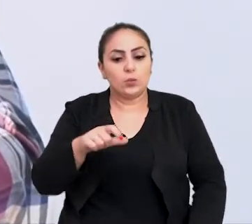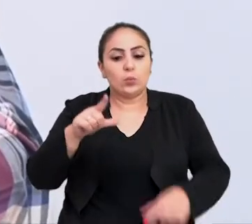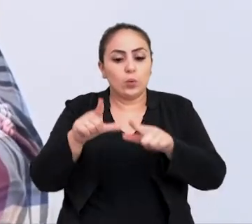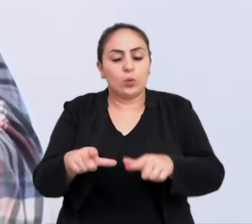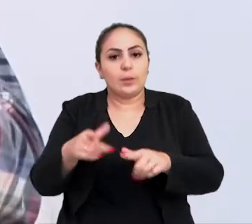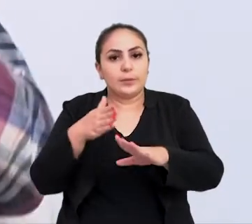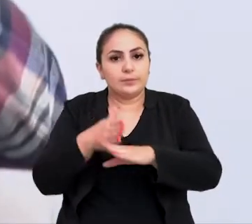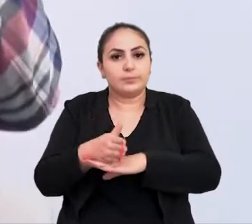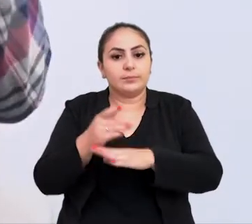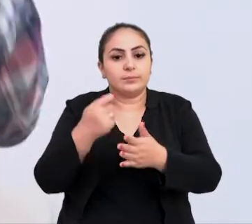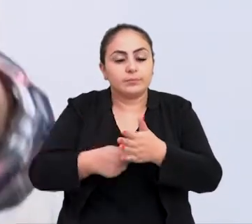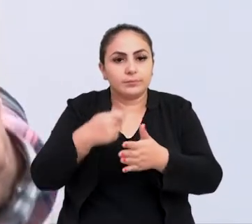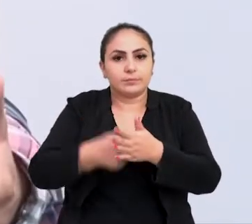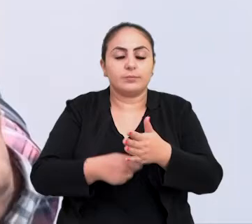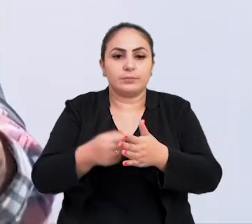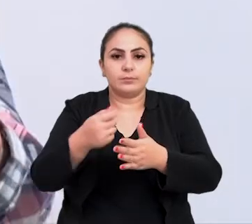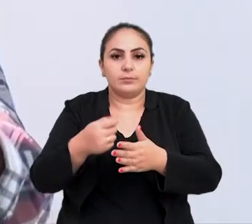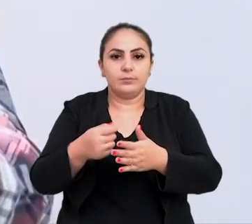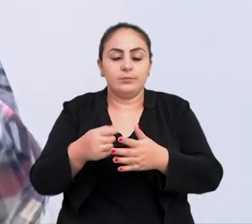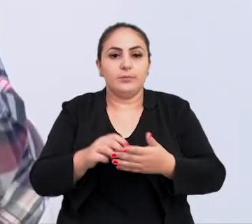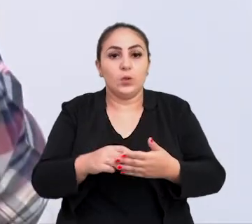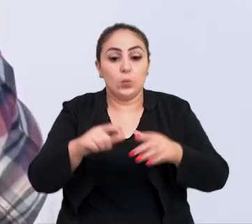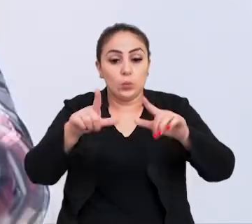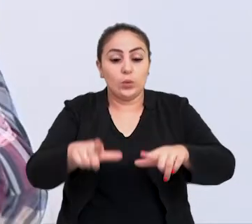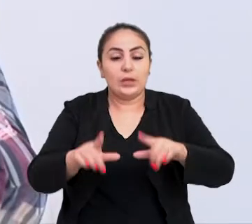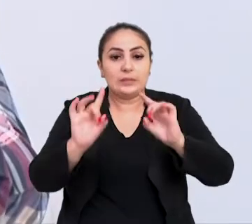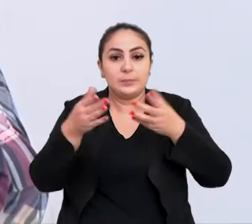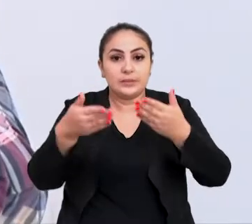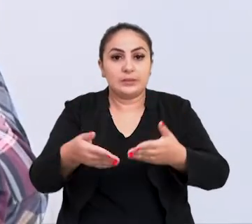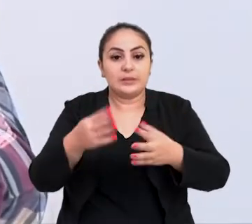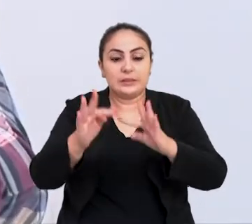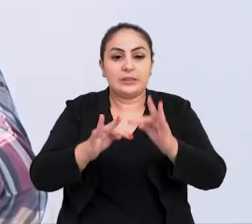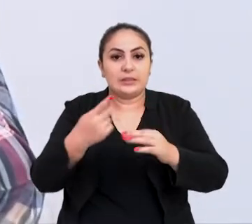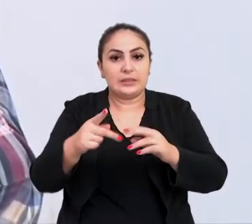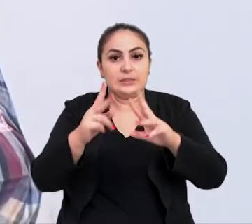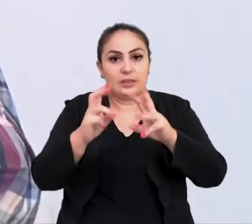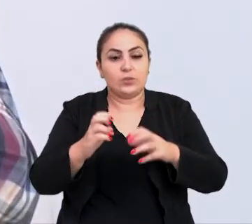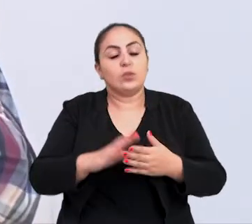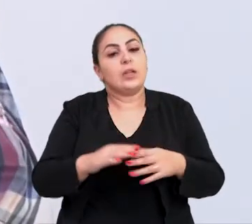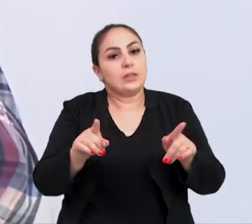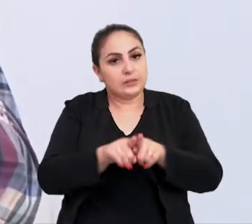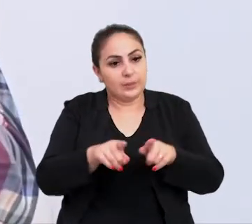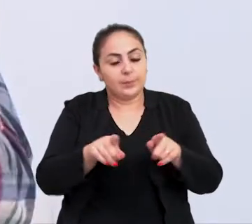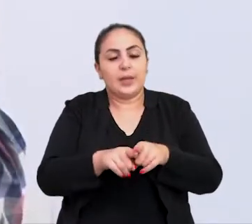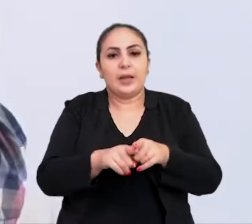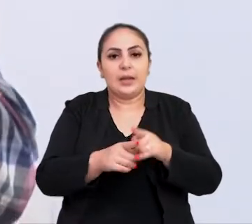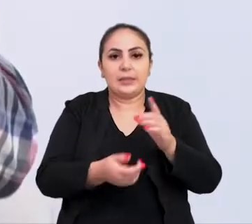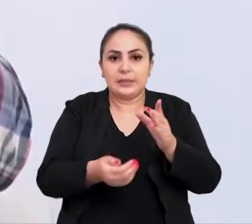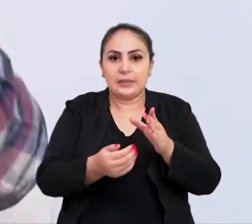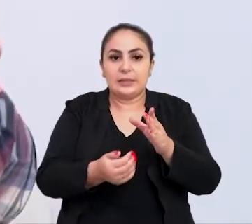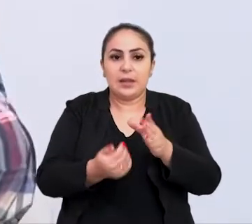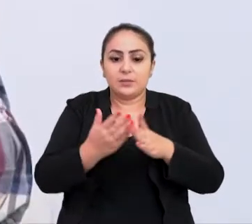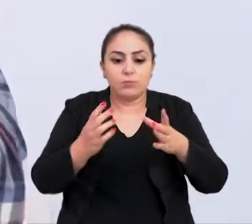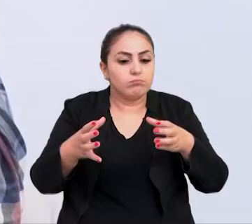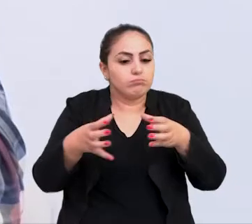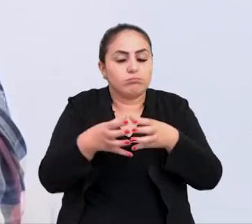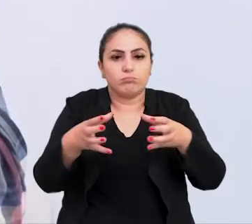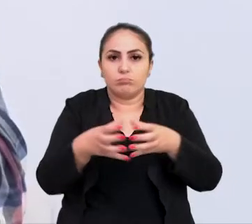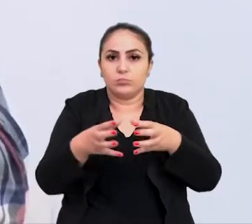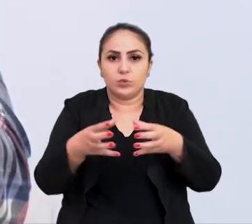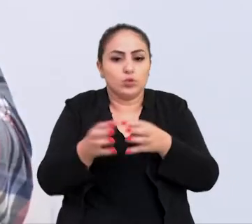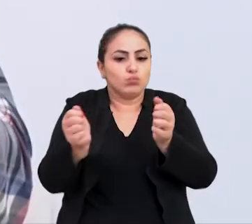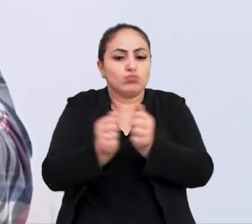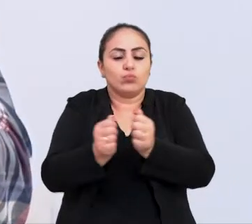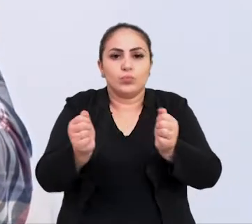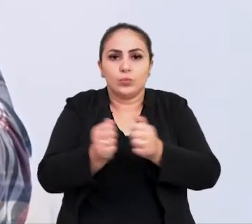porta para bater, existe um setor especializado para tratar disso. e também a construção ela é coletiva,